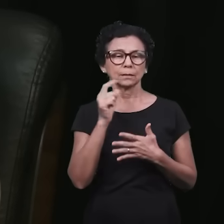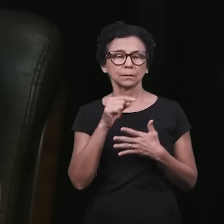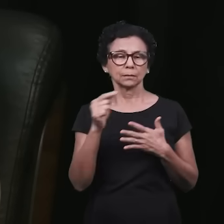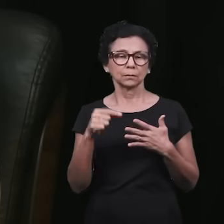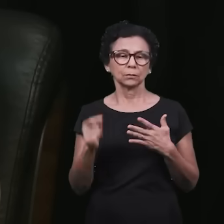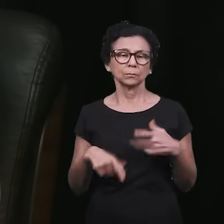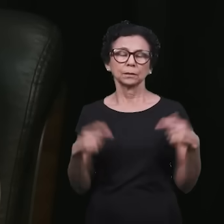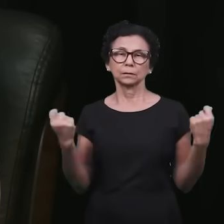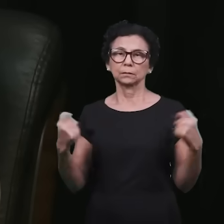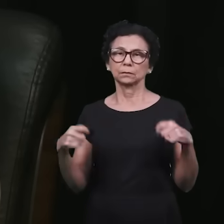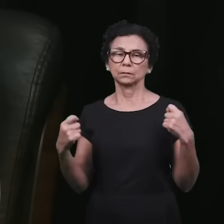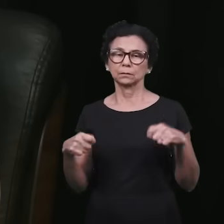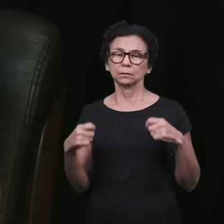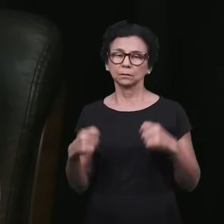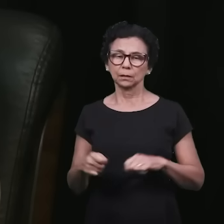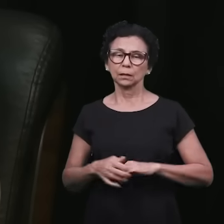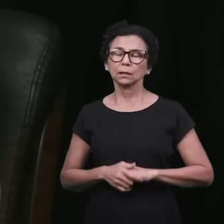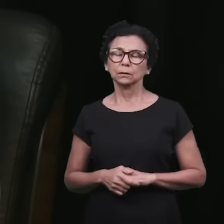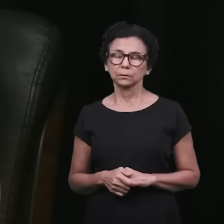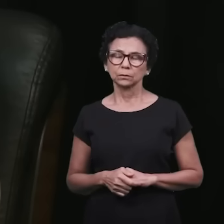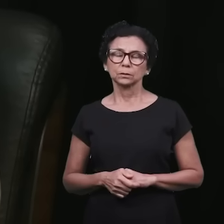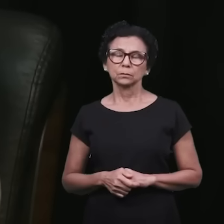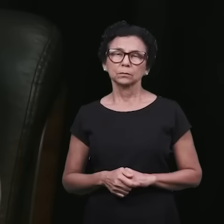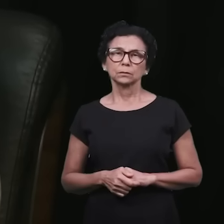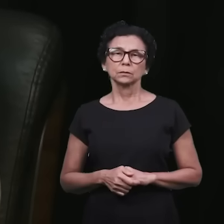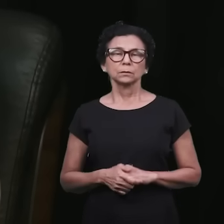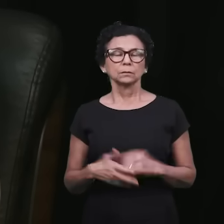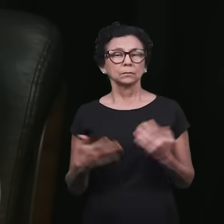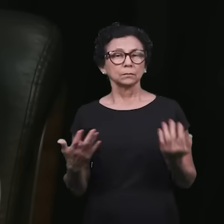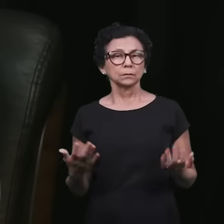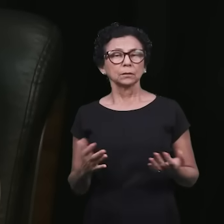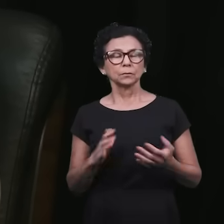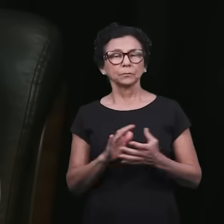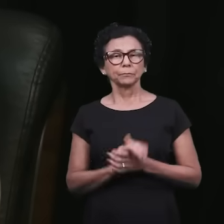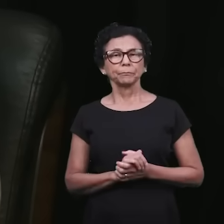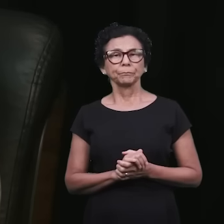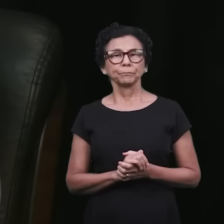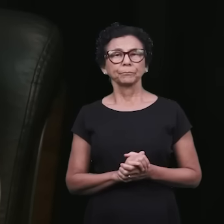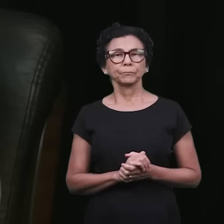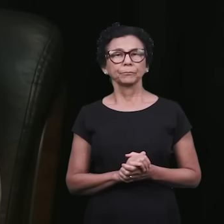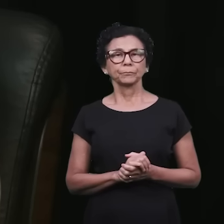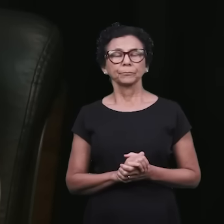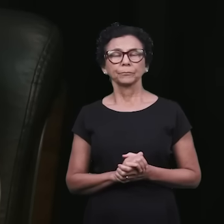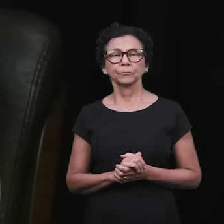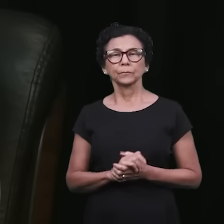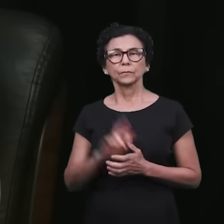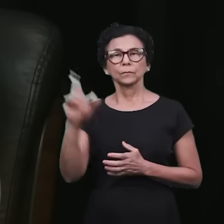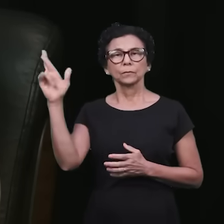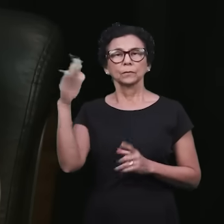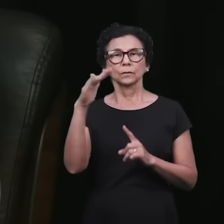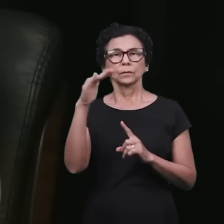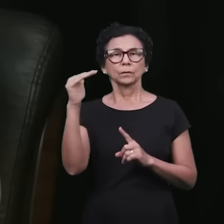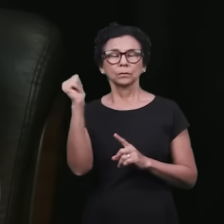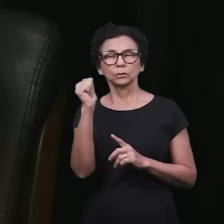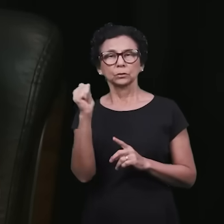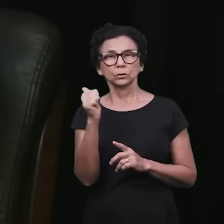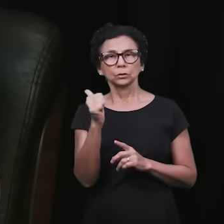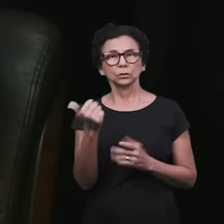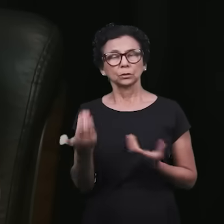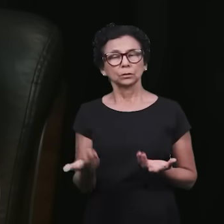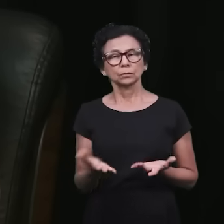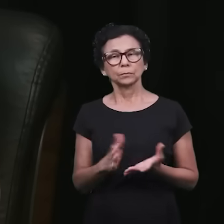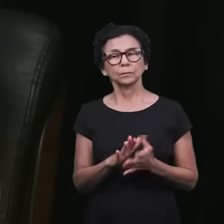ele sabe aquilo que a ovelha necessita, por isso o Senhor levanta, mas também com as prerrogativas que